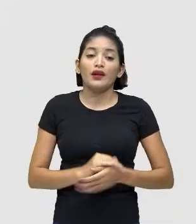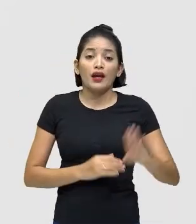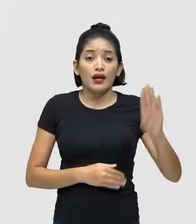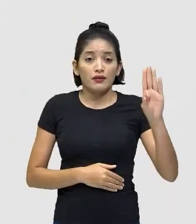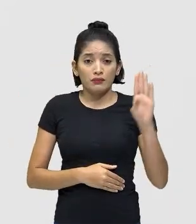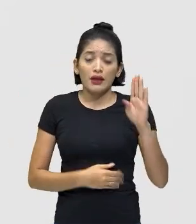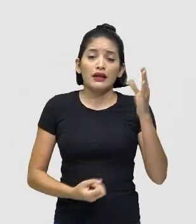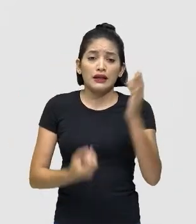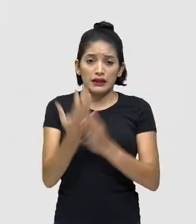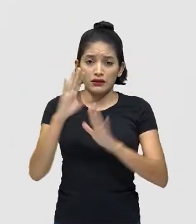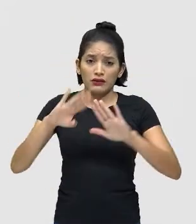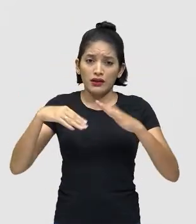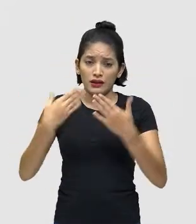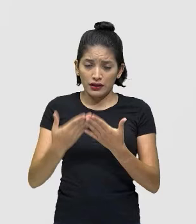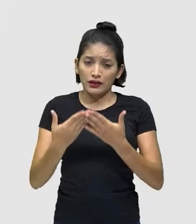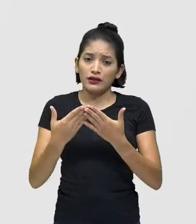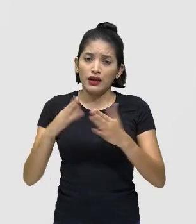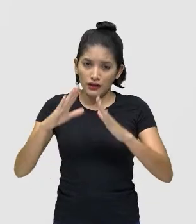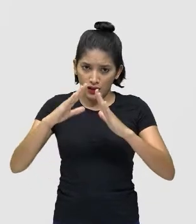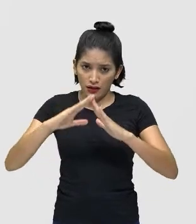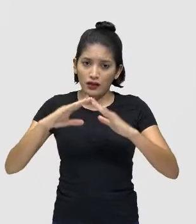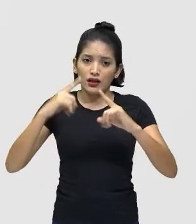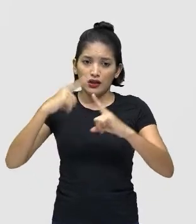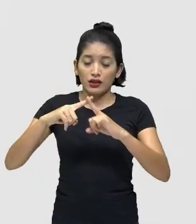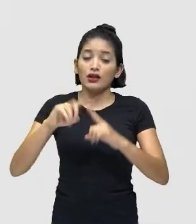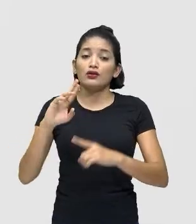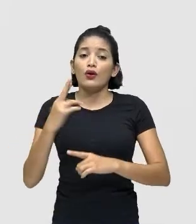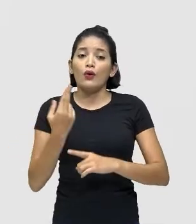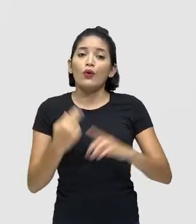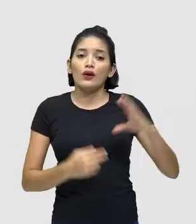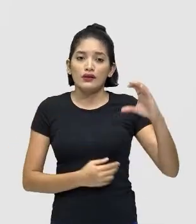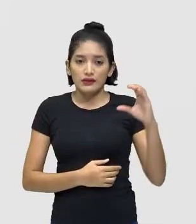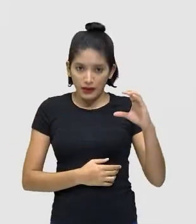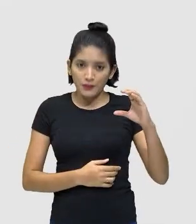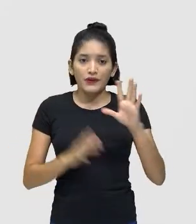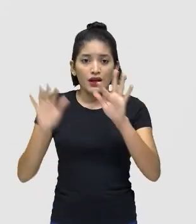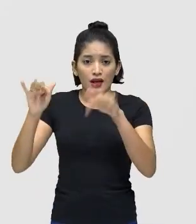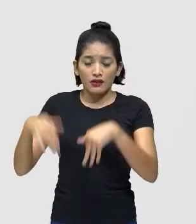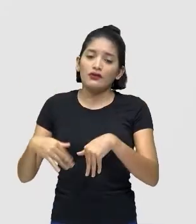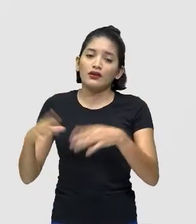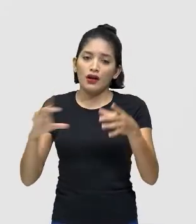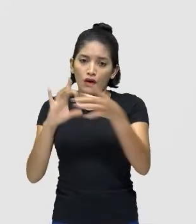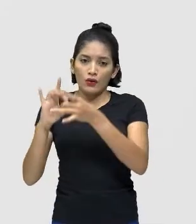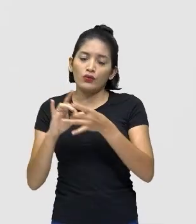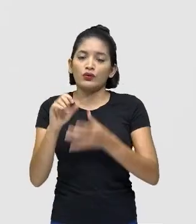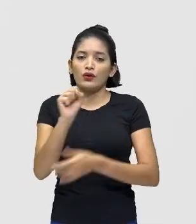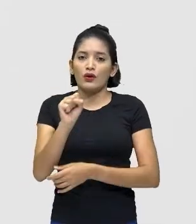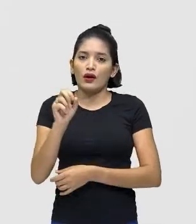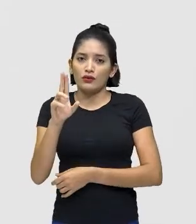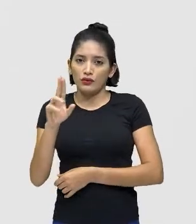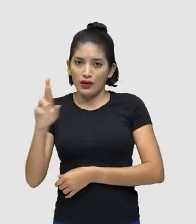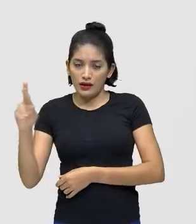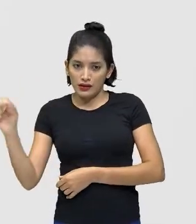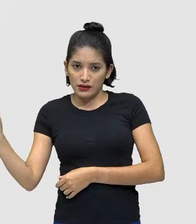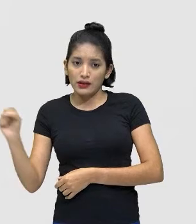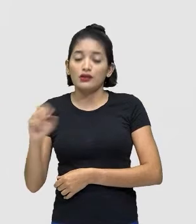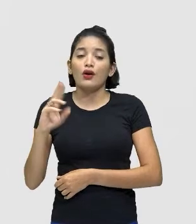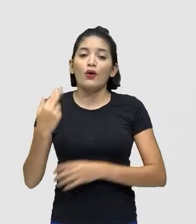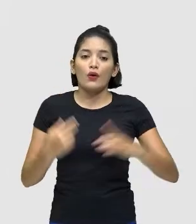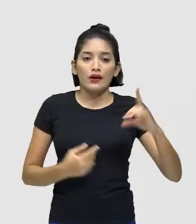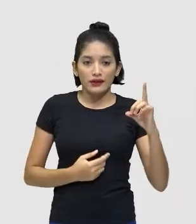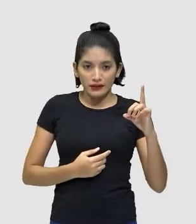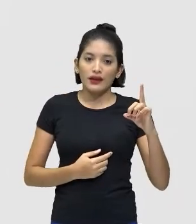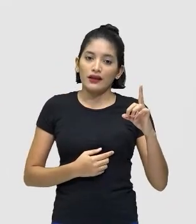o fim da União Soviética ou a Revolução Russa. Então, 17 é um ano emblemático.